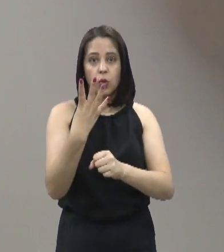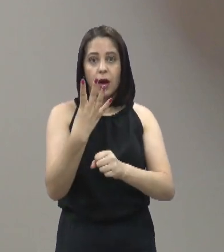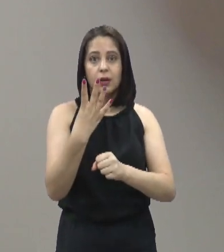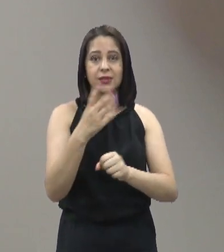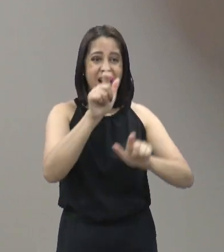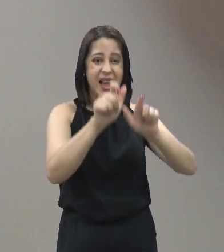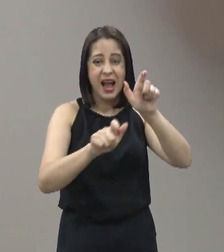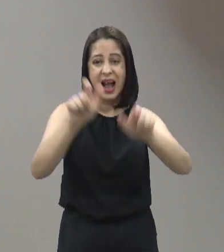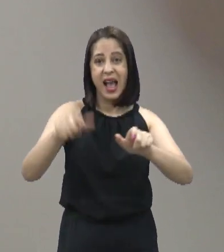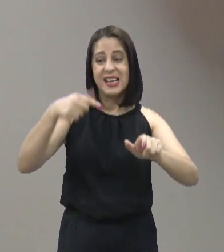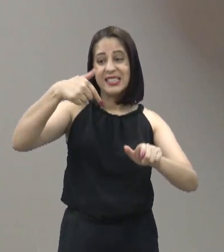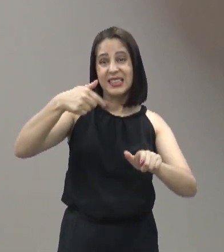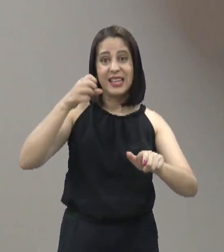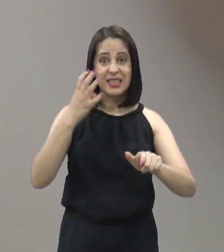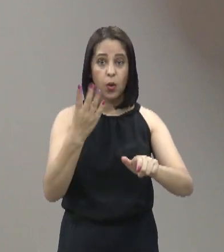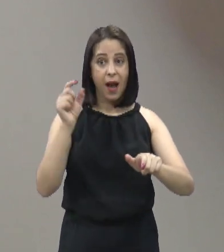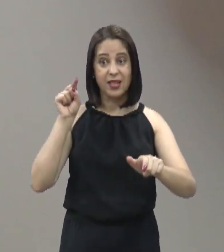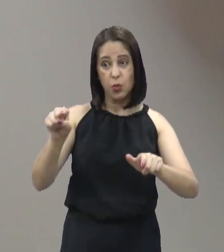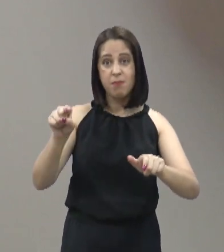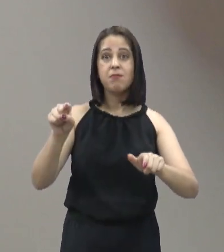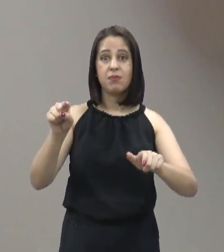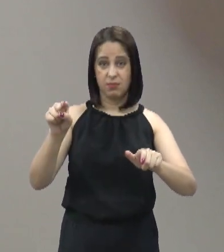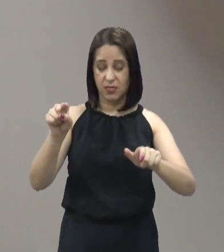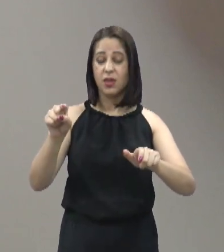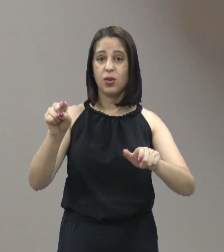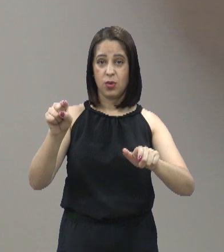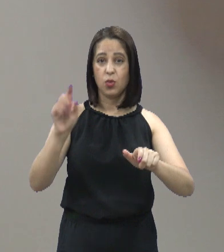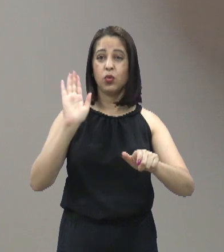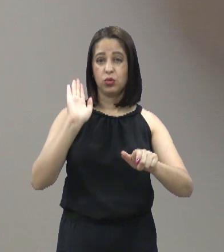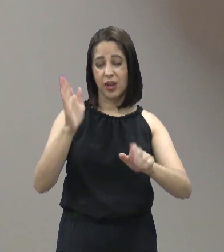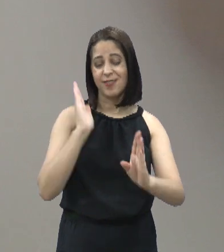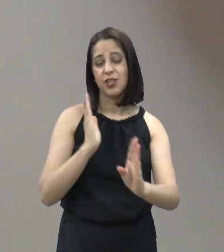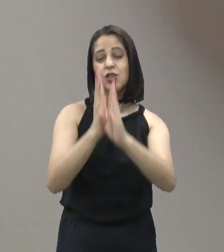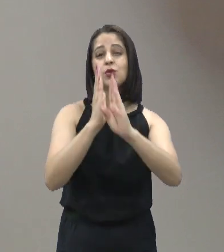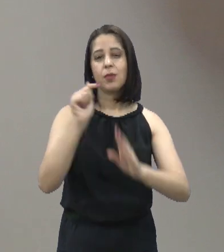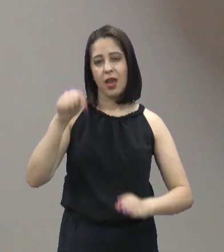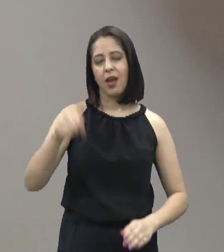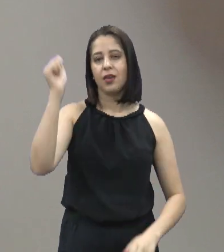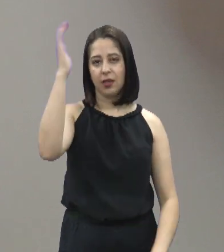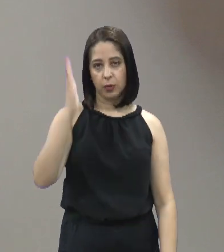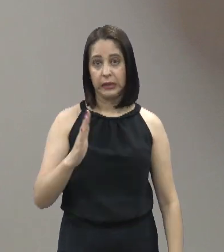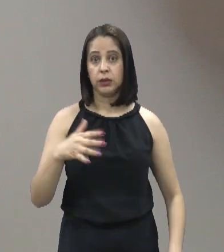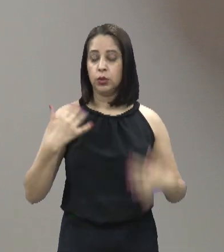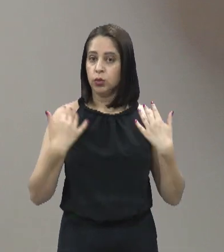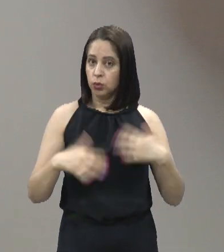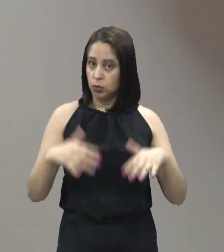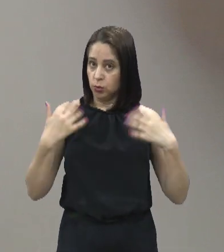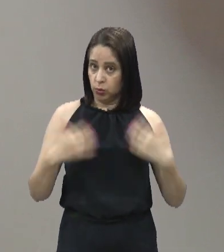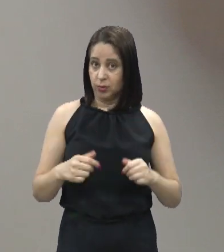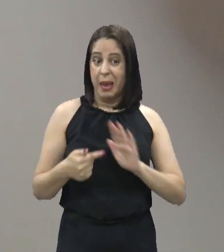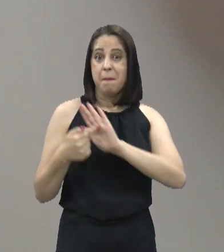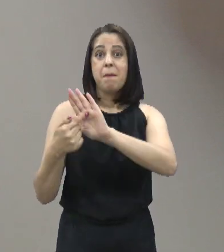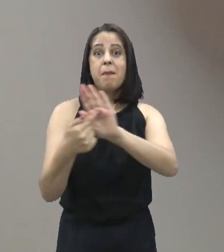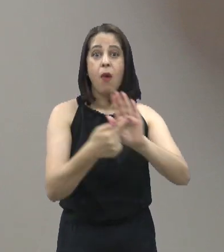mil novos casos de câncer de mama devem ser registrados no Brasil. Os números assustam e mostram